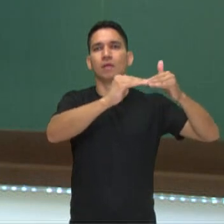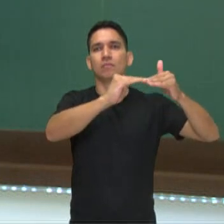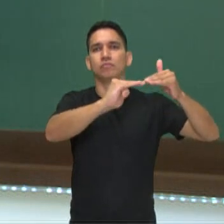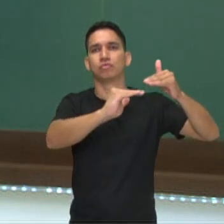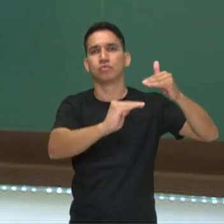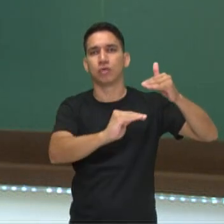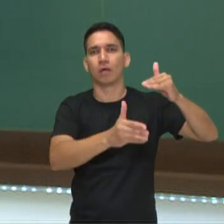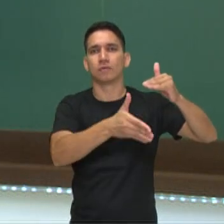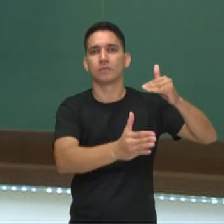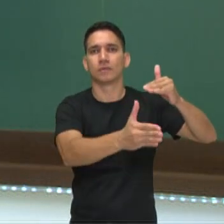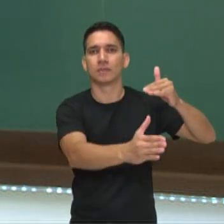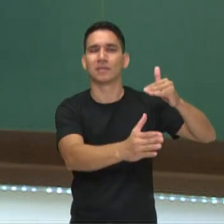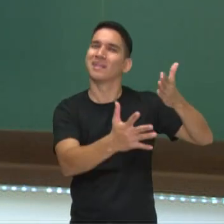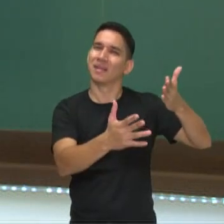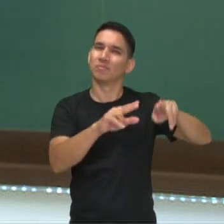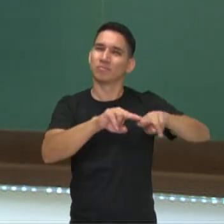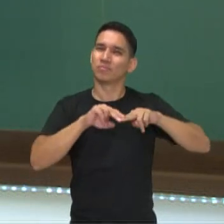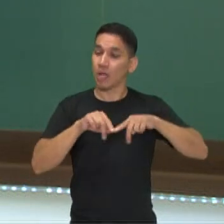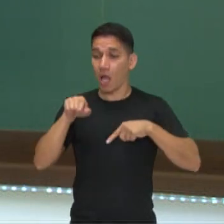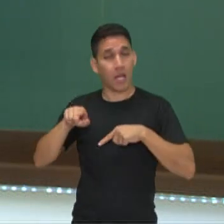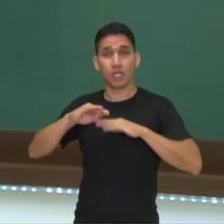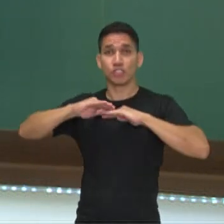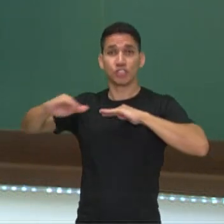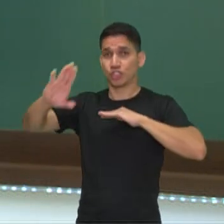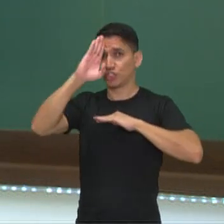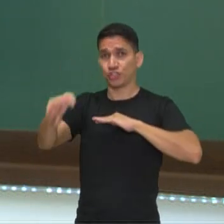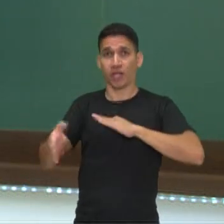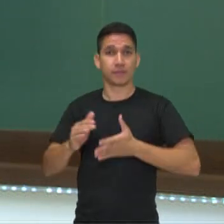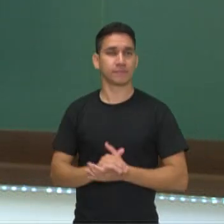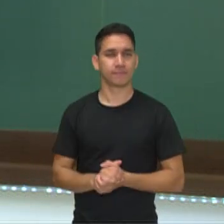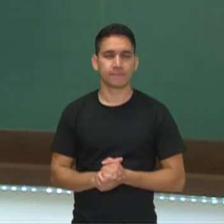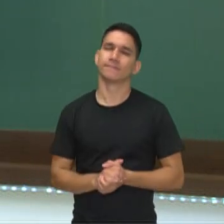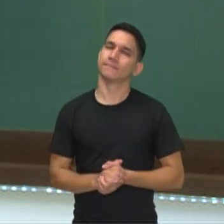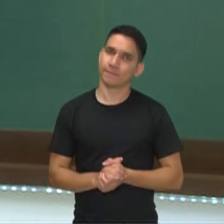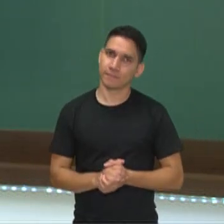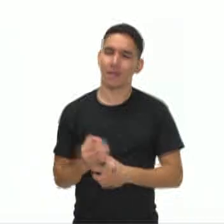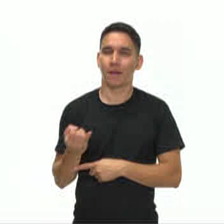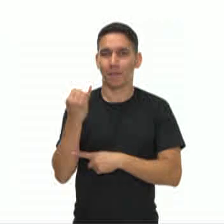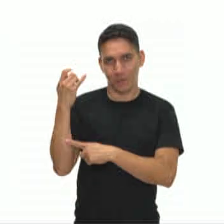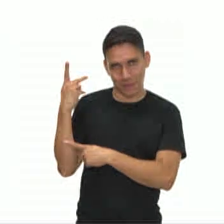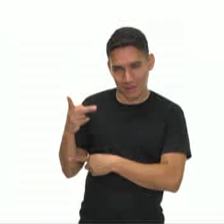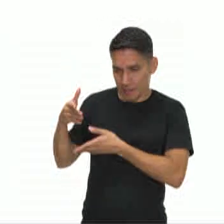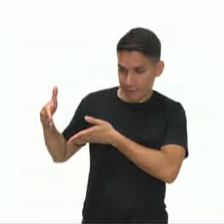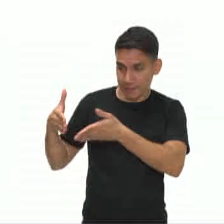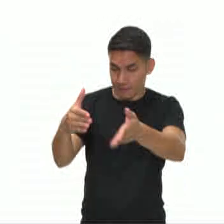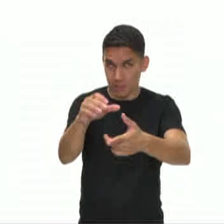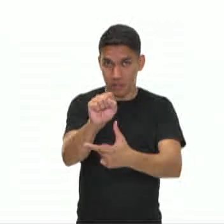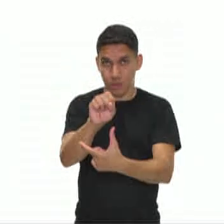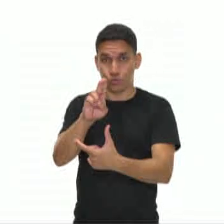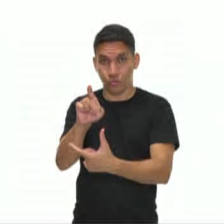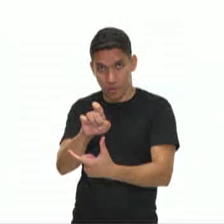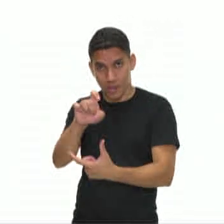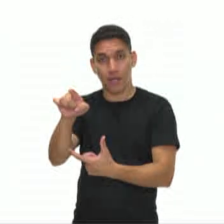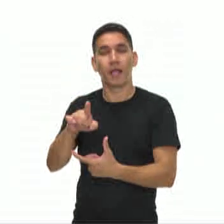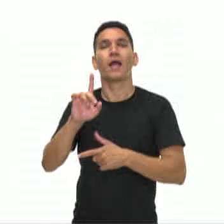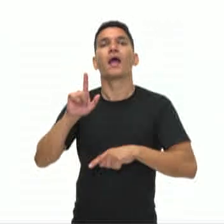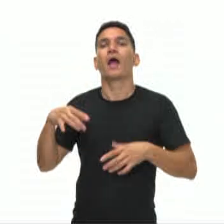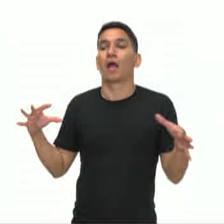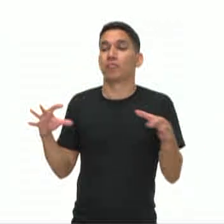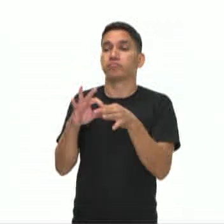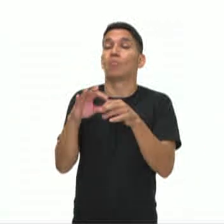ir seguindo o fluxo. Tá? A importância do canal de Suez está atrelada